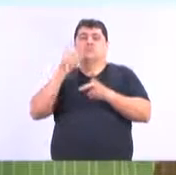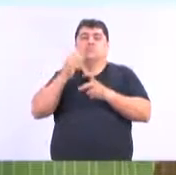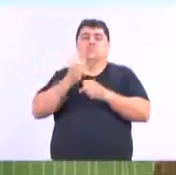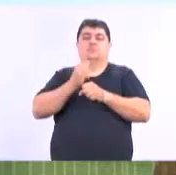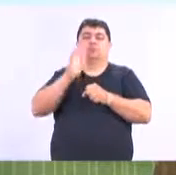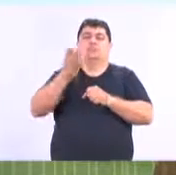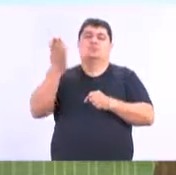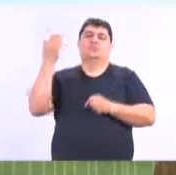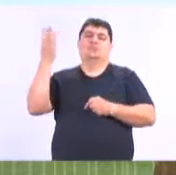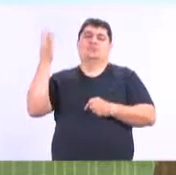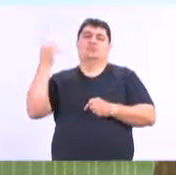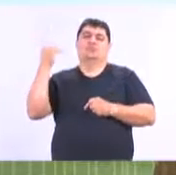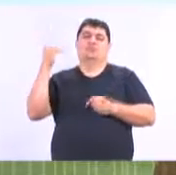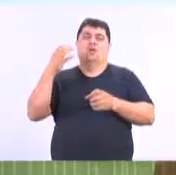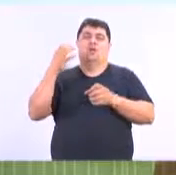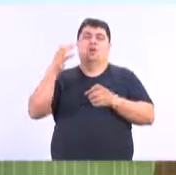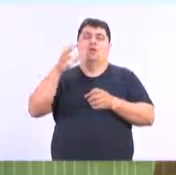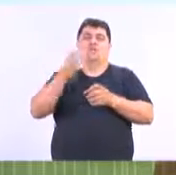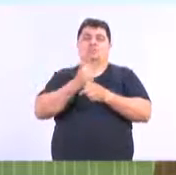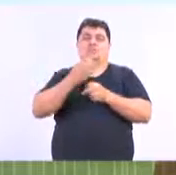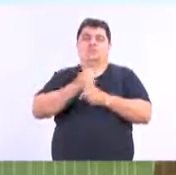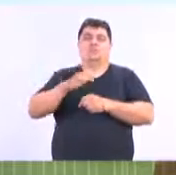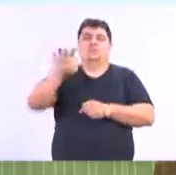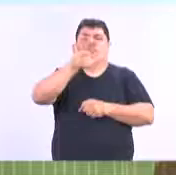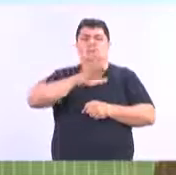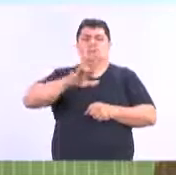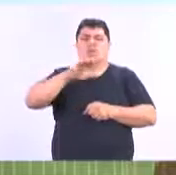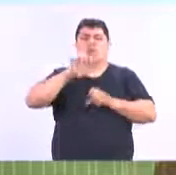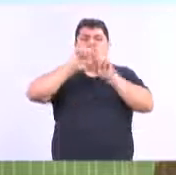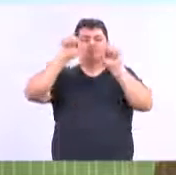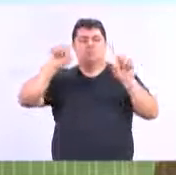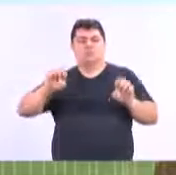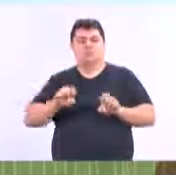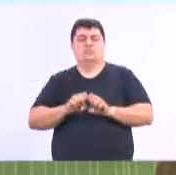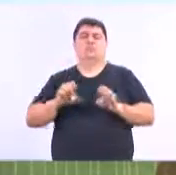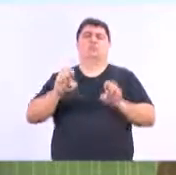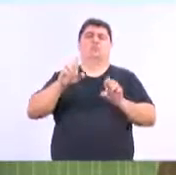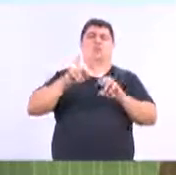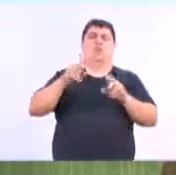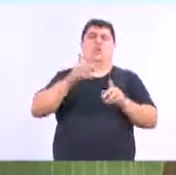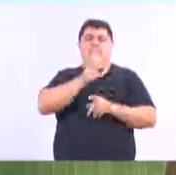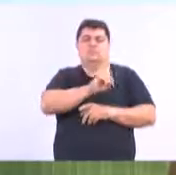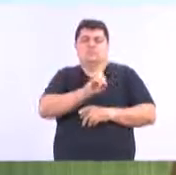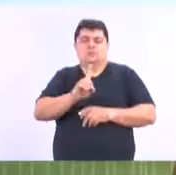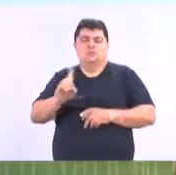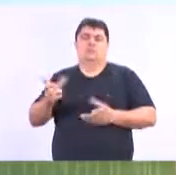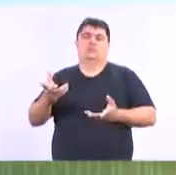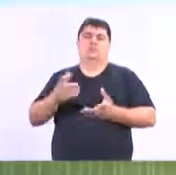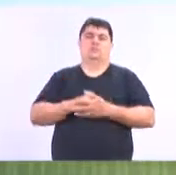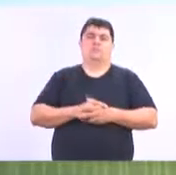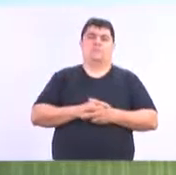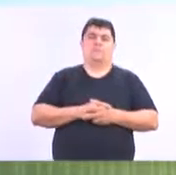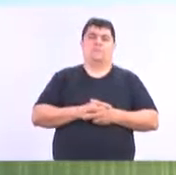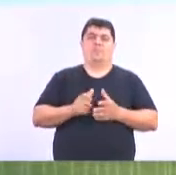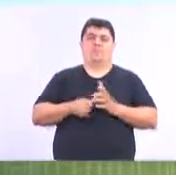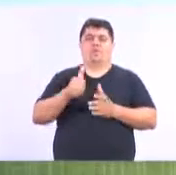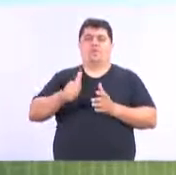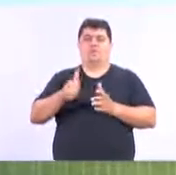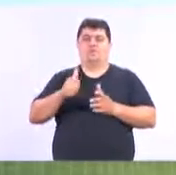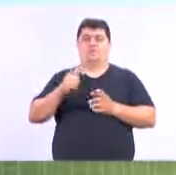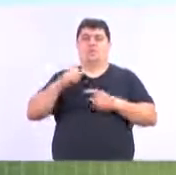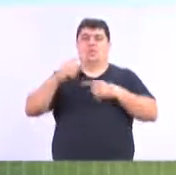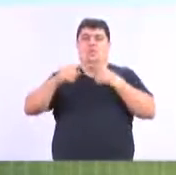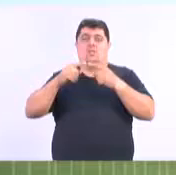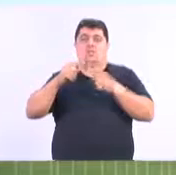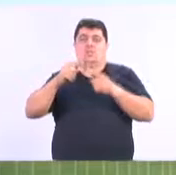fez lá em Contabilidade Geral, que é a estrutura, o que é cada passo, o que é cada coisa. No primeiro momento é isso. Para depois fazer um